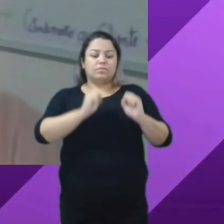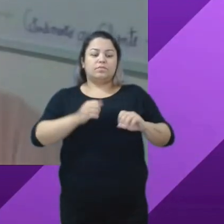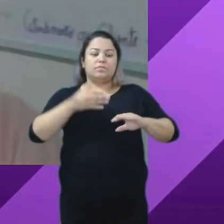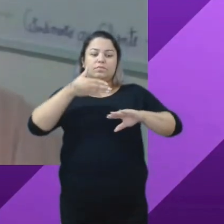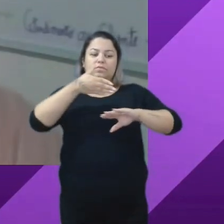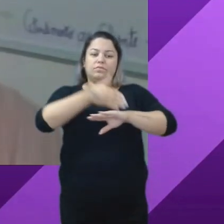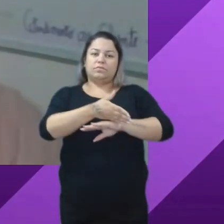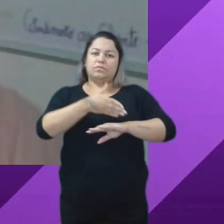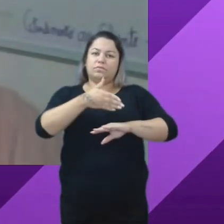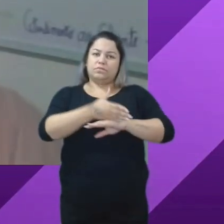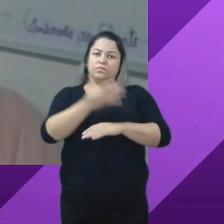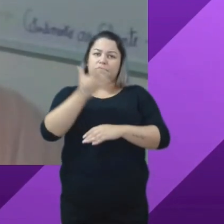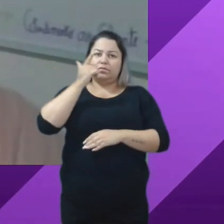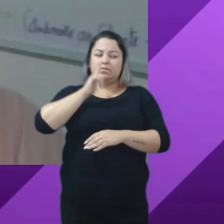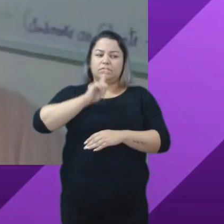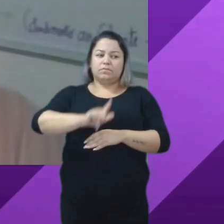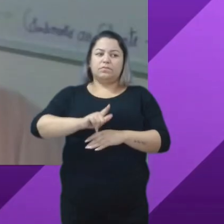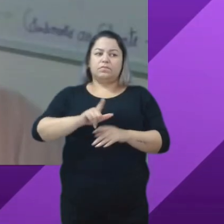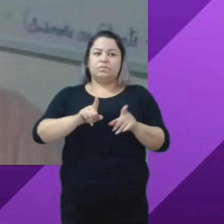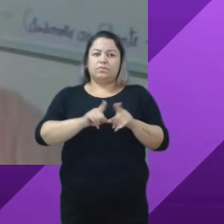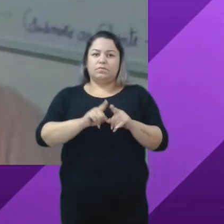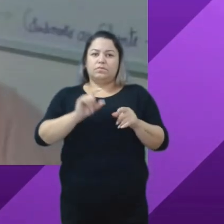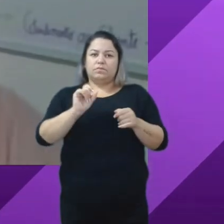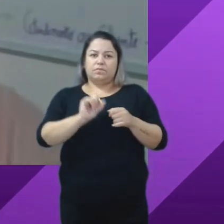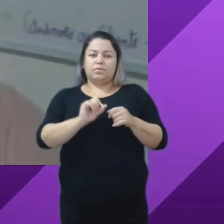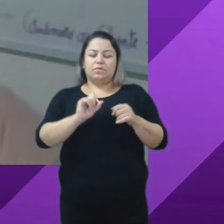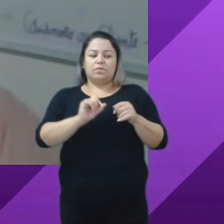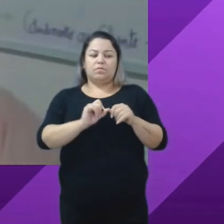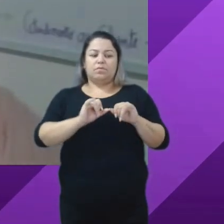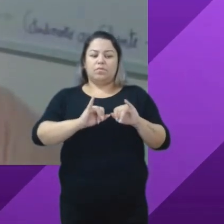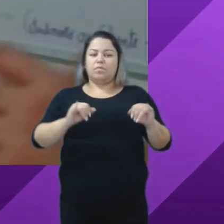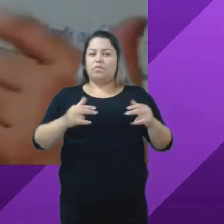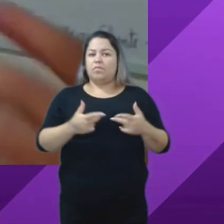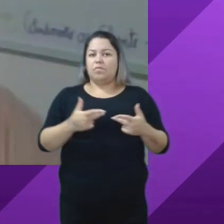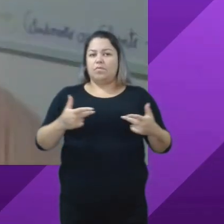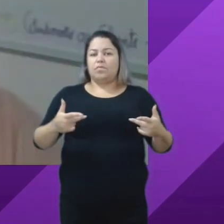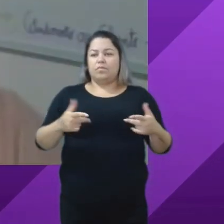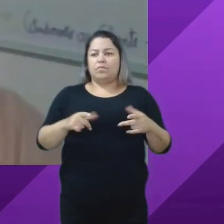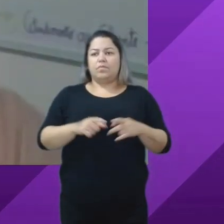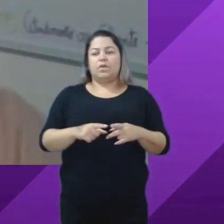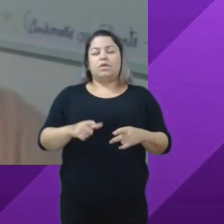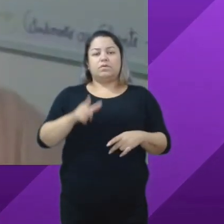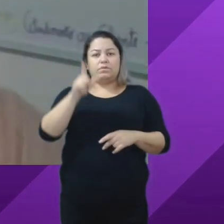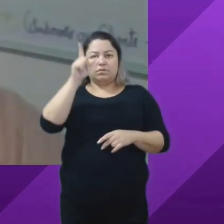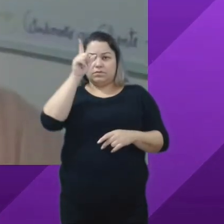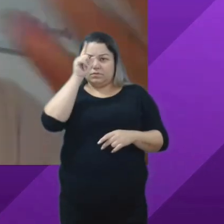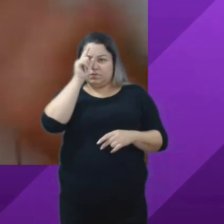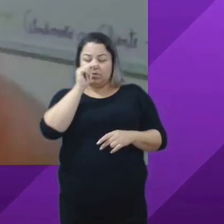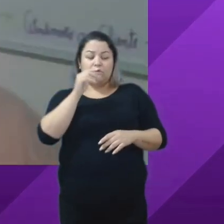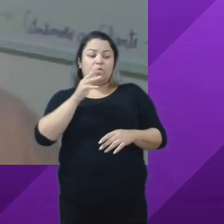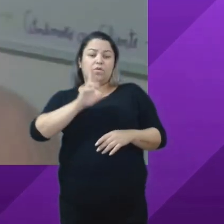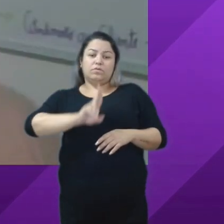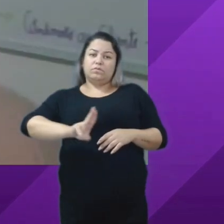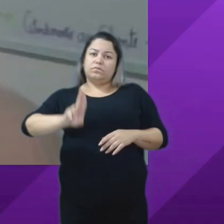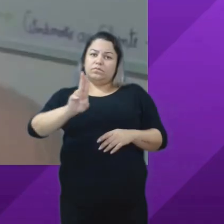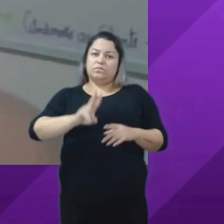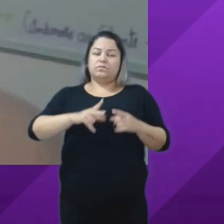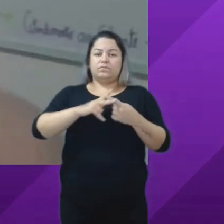vocês consigam fazer dessa campanha uma coisa muito mais leve através do uso dessas ferramentas